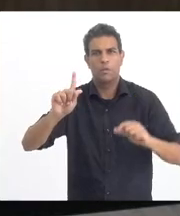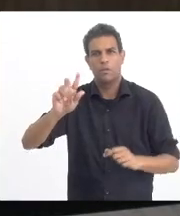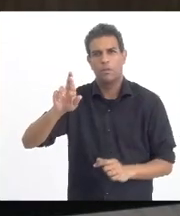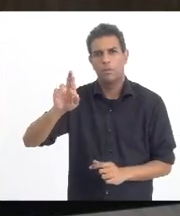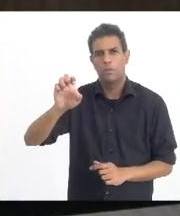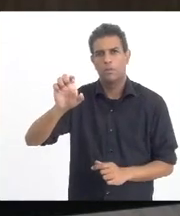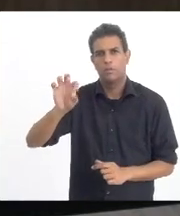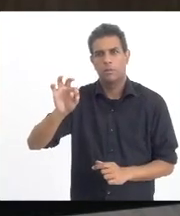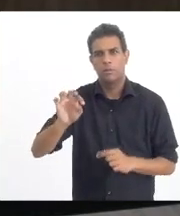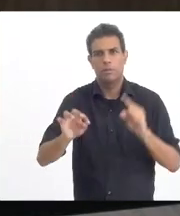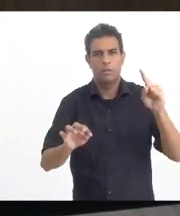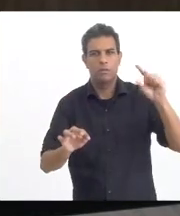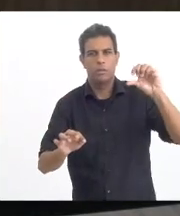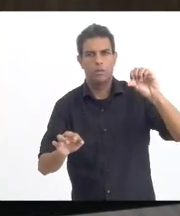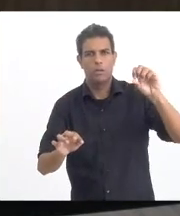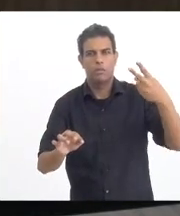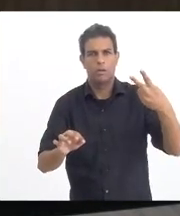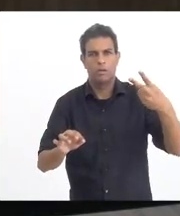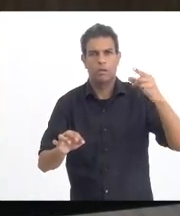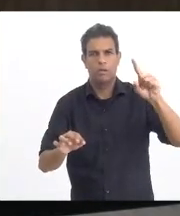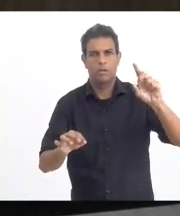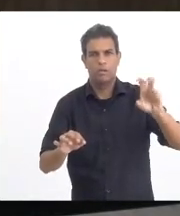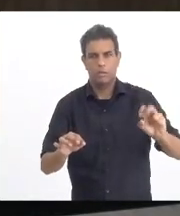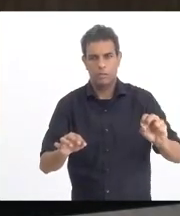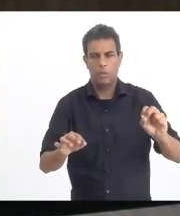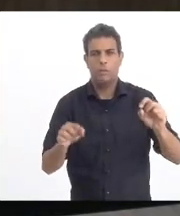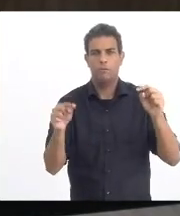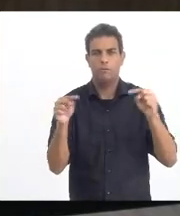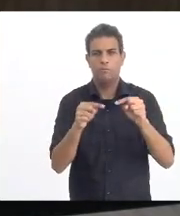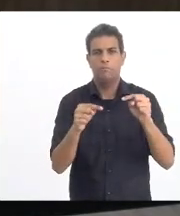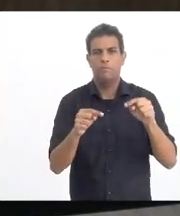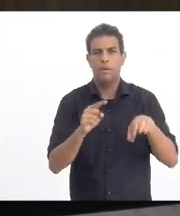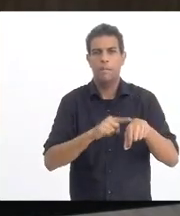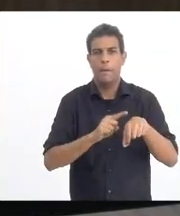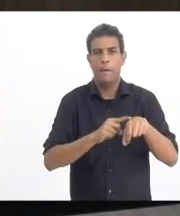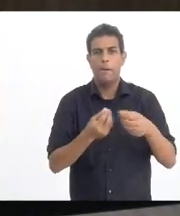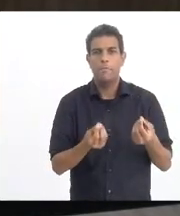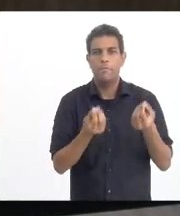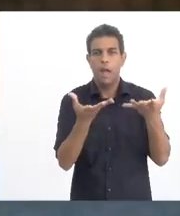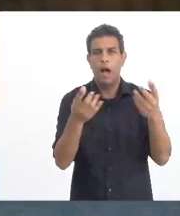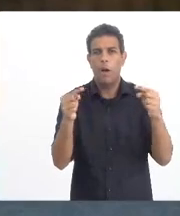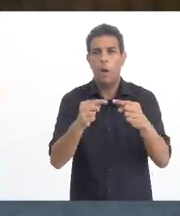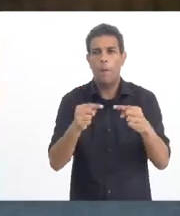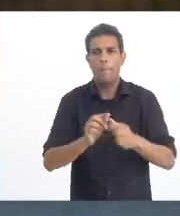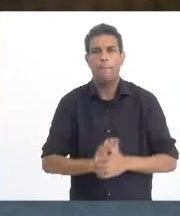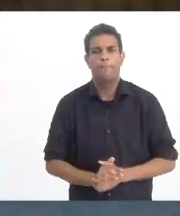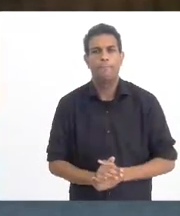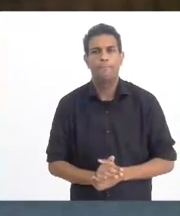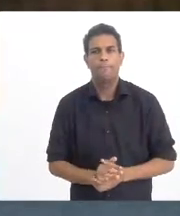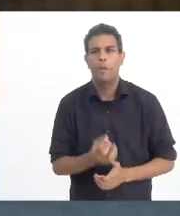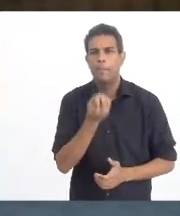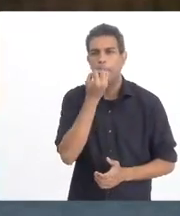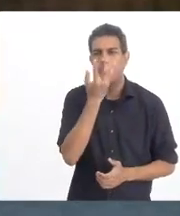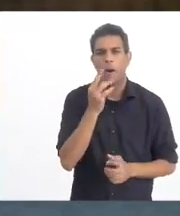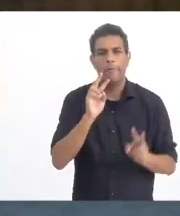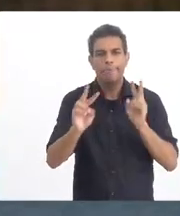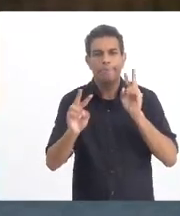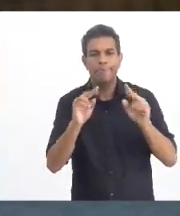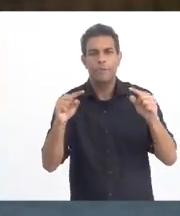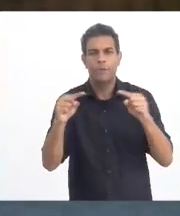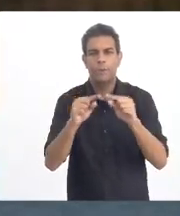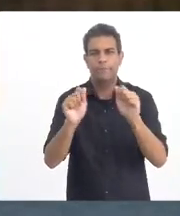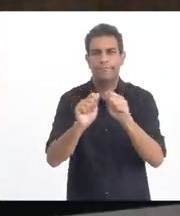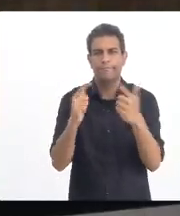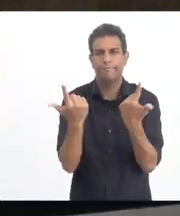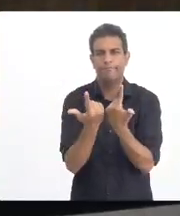oficiais de 192,5 para 150. E esses valores que eu passei para o senhor, é bom sempre falar isso para casa,